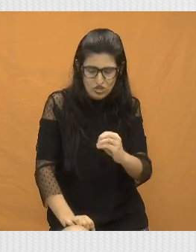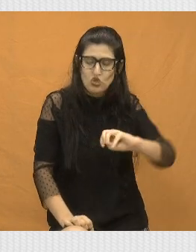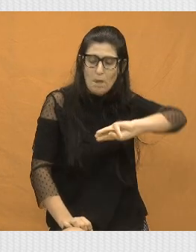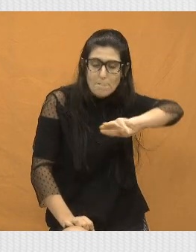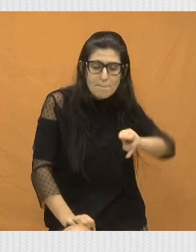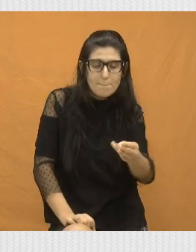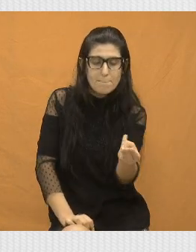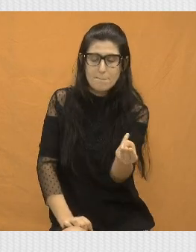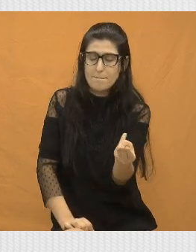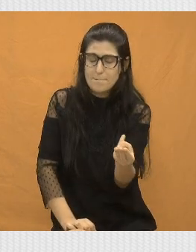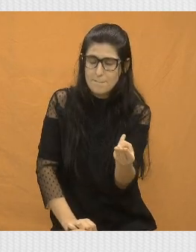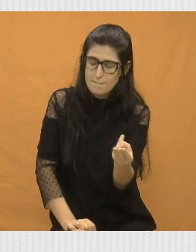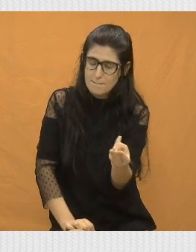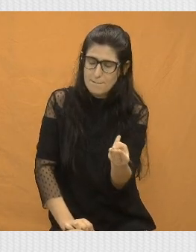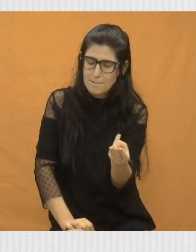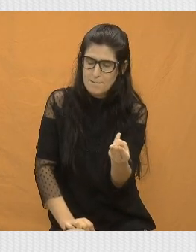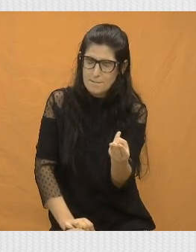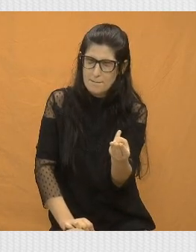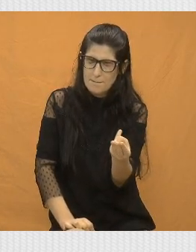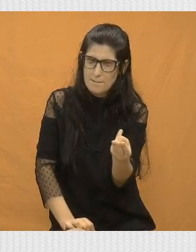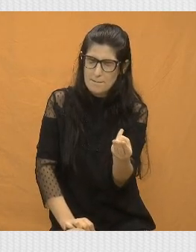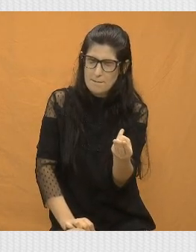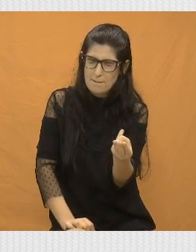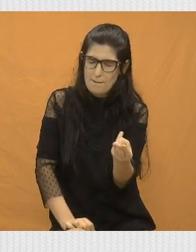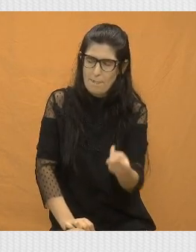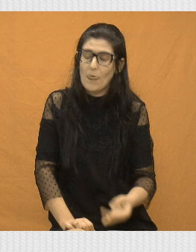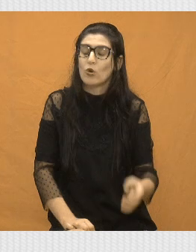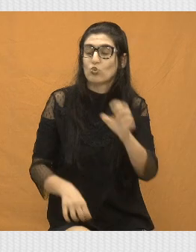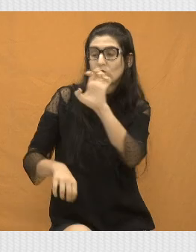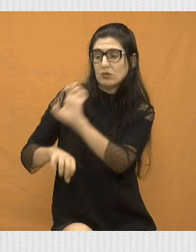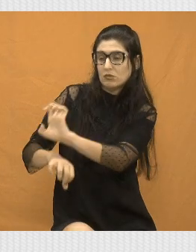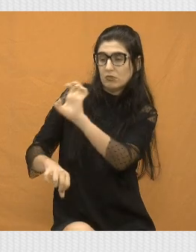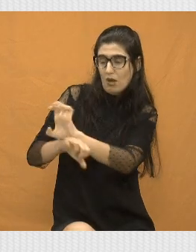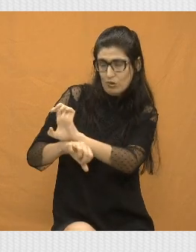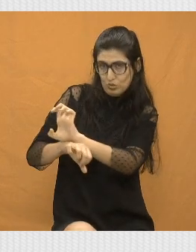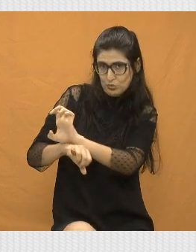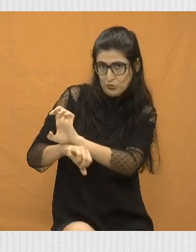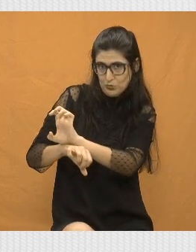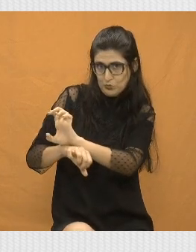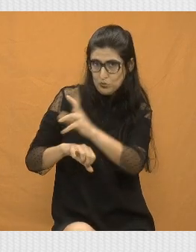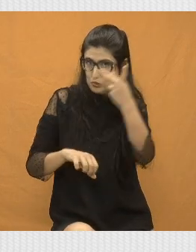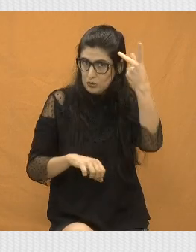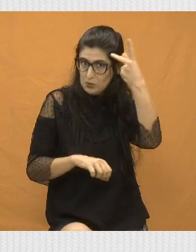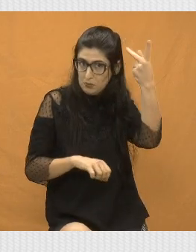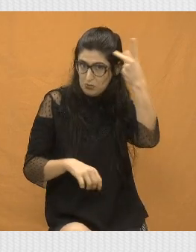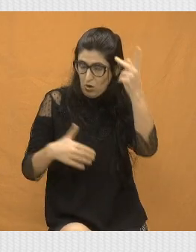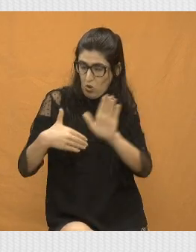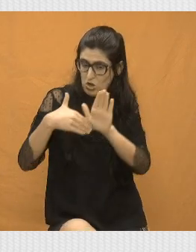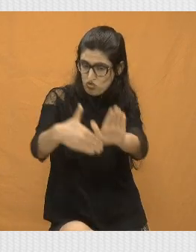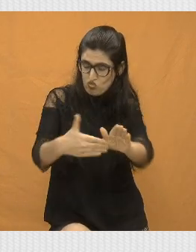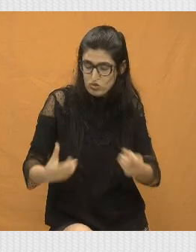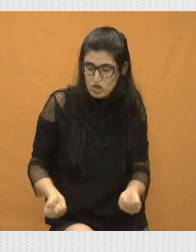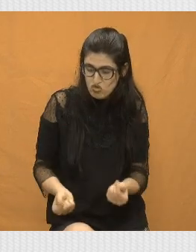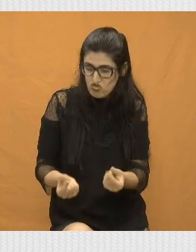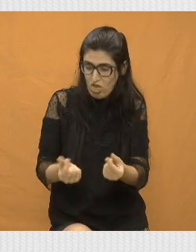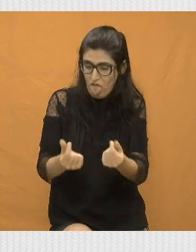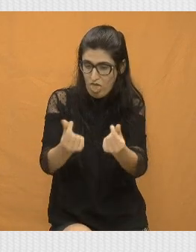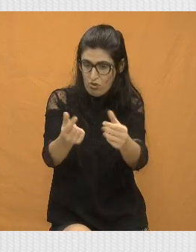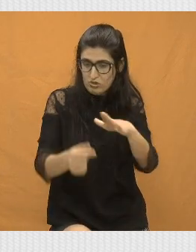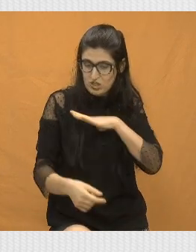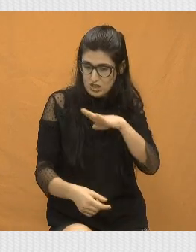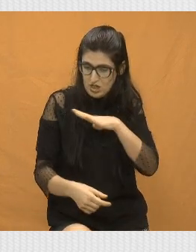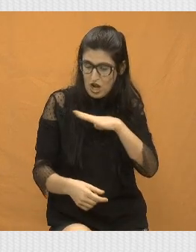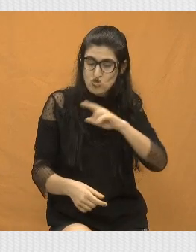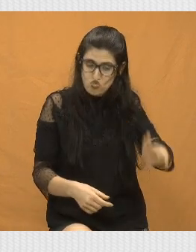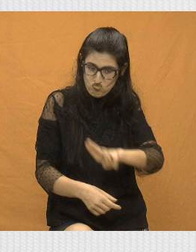120.407.000 são que estaria vindo do ente federativo estadual, para que a gente possa fazer a aplicação dentro da cidade. Como pode